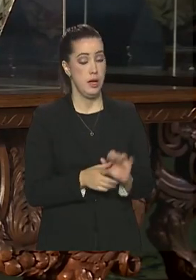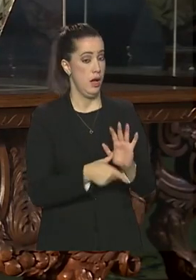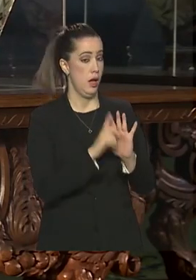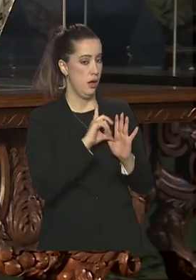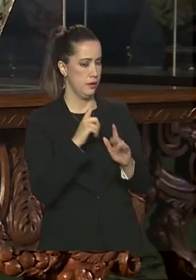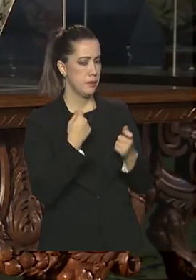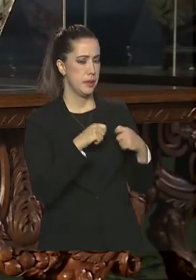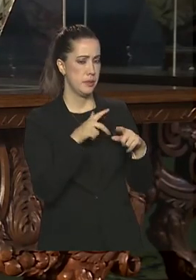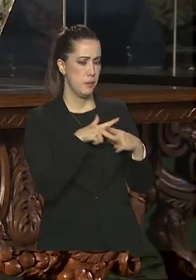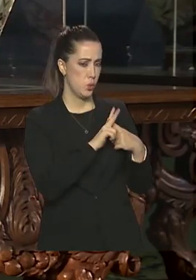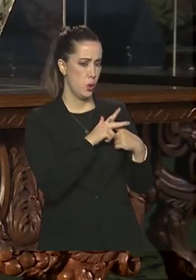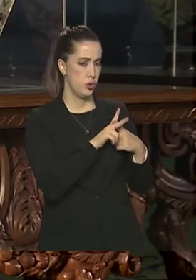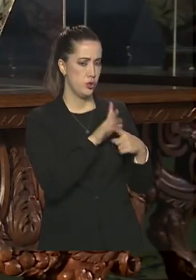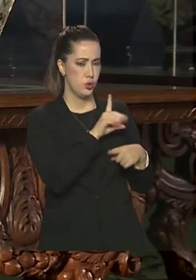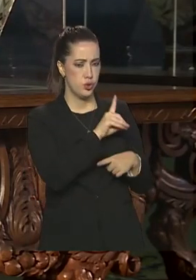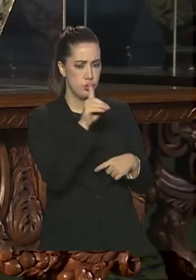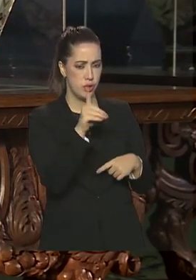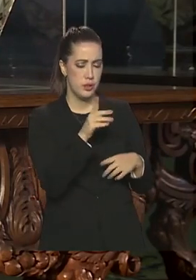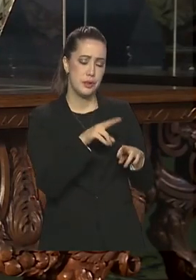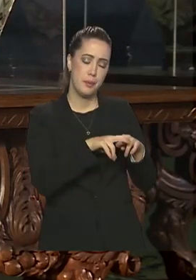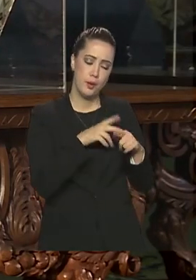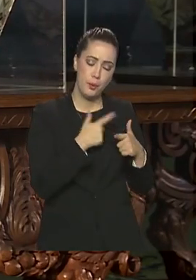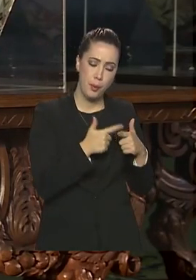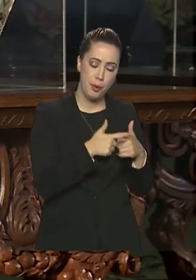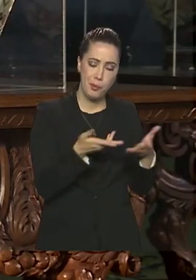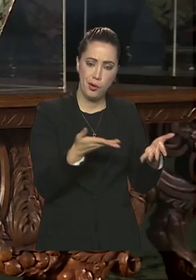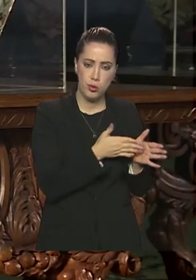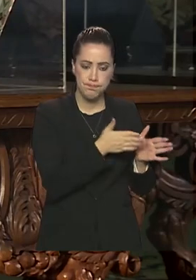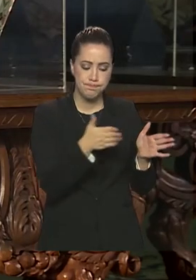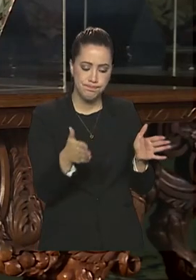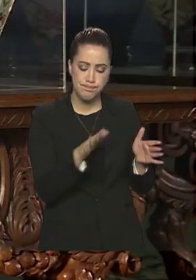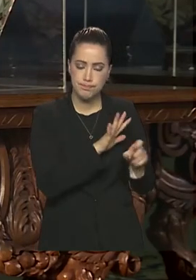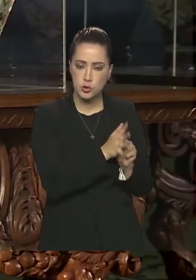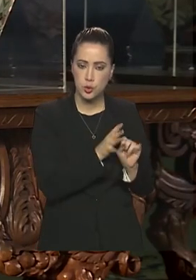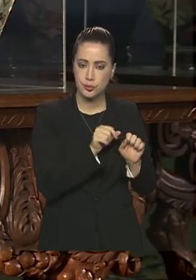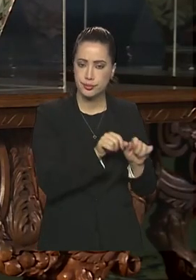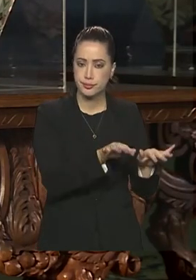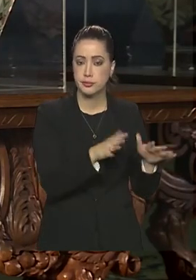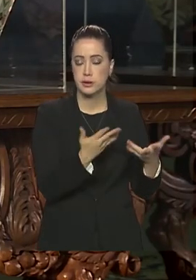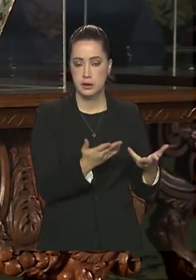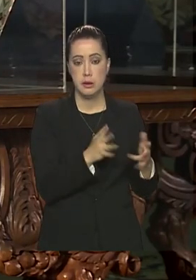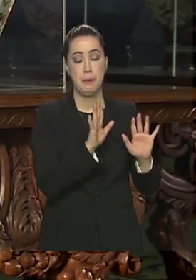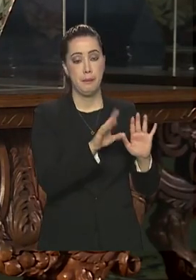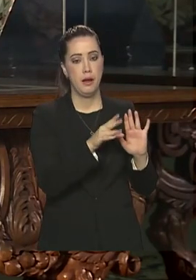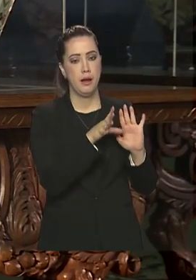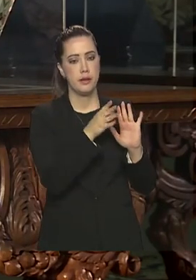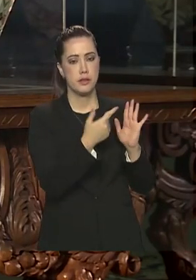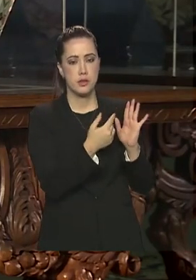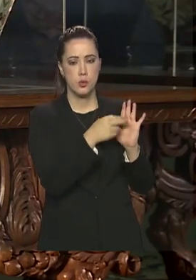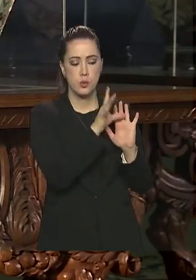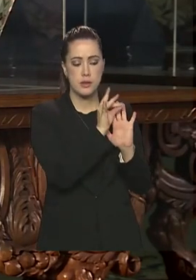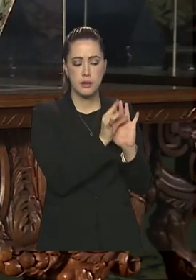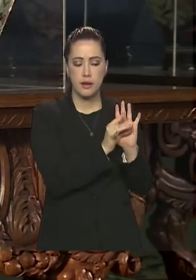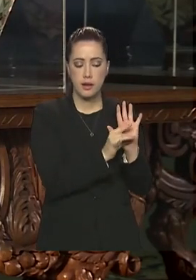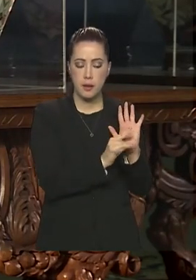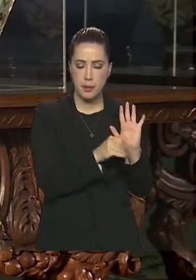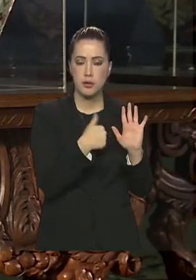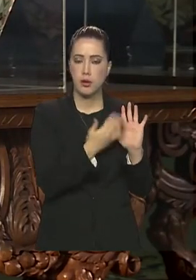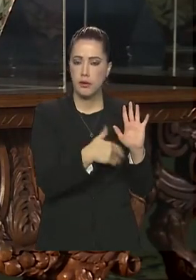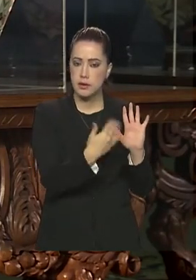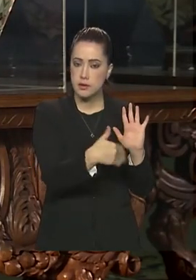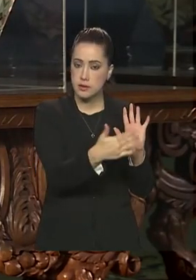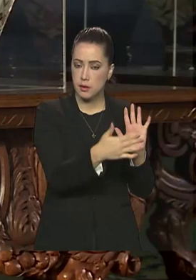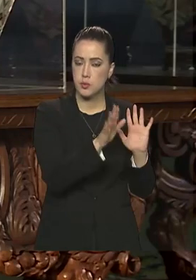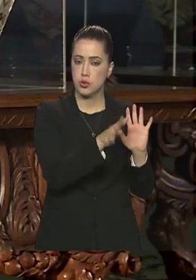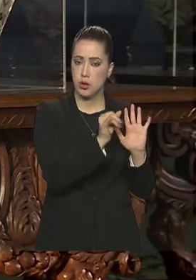pequeno ajuste no cronograma pela pandemia. O manual de operacionalização, conseguimos avançar durante a pandemia com a sua